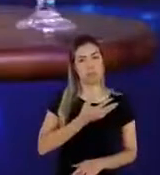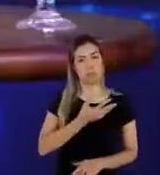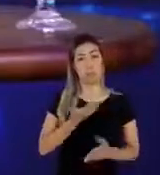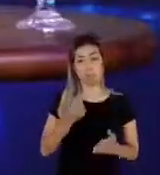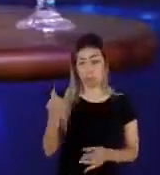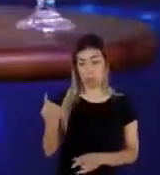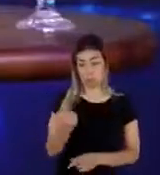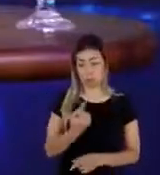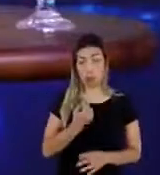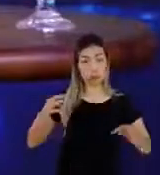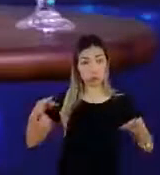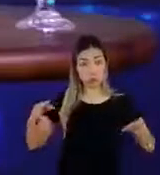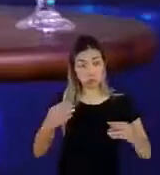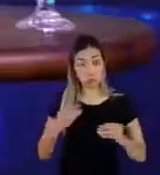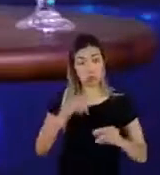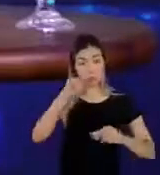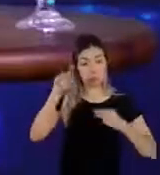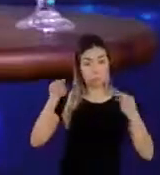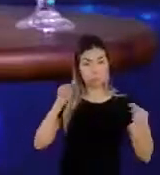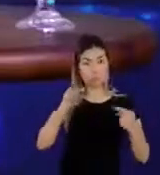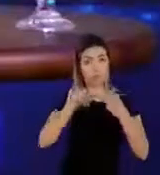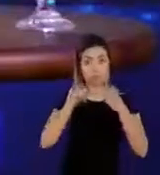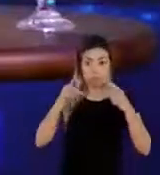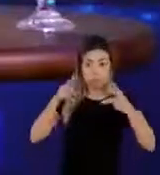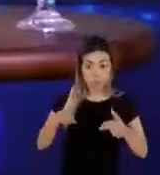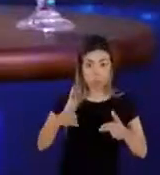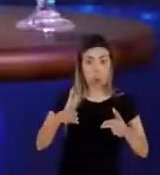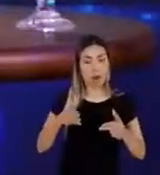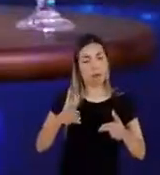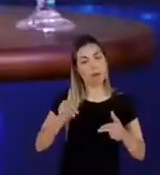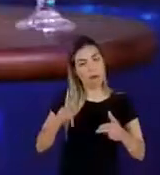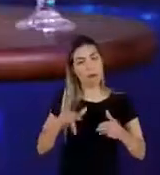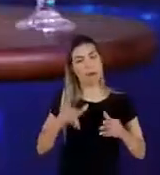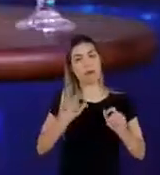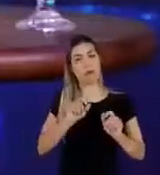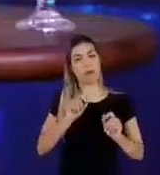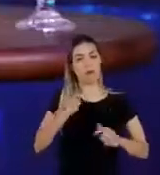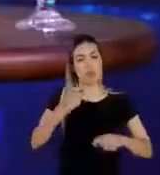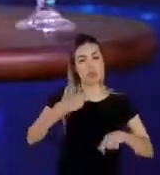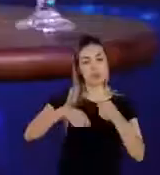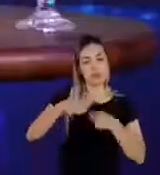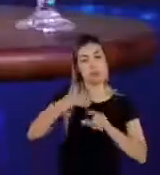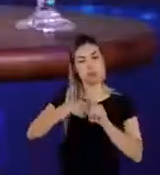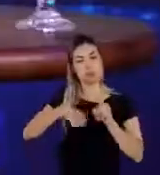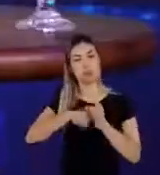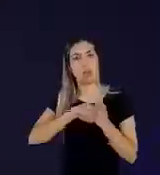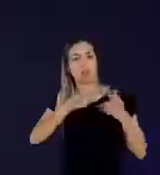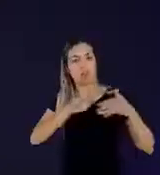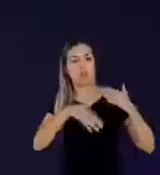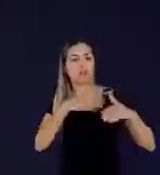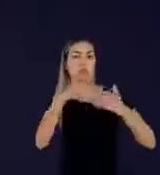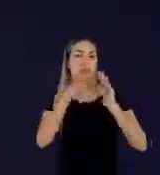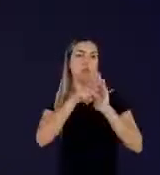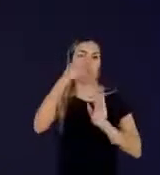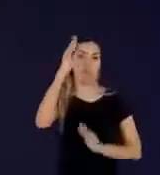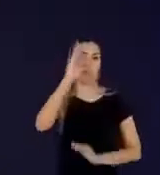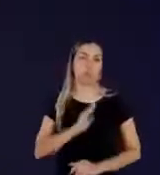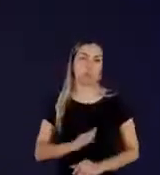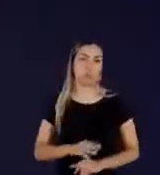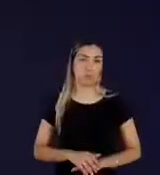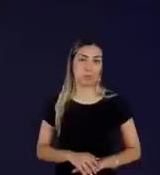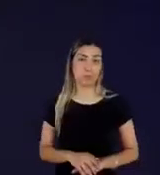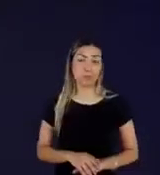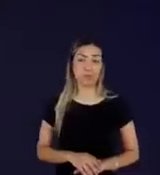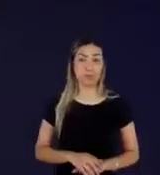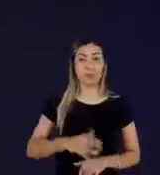temos um objetivo comum, que é o desenvolvimento econômico, social do país. Muito obrigada